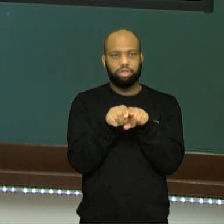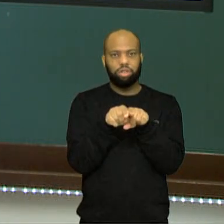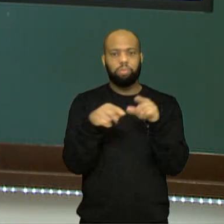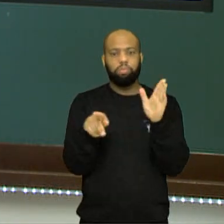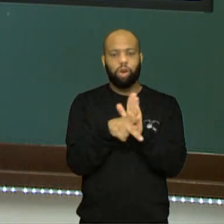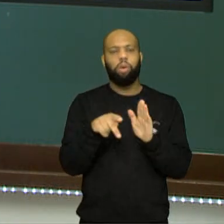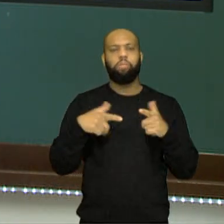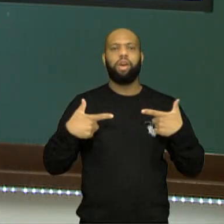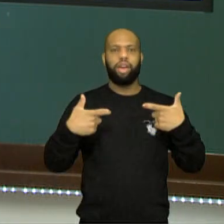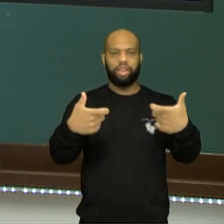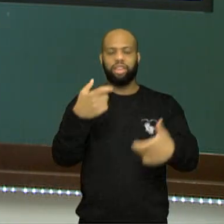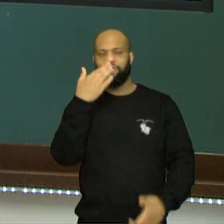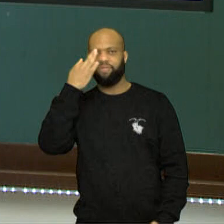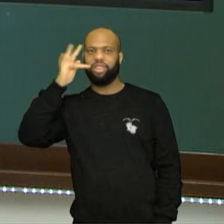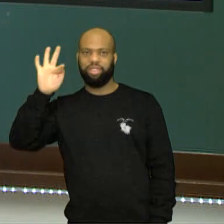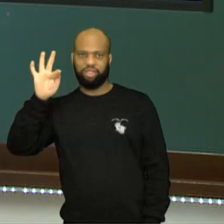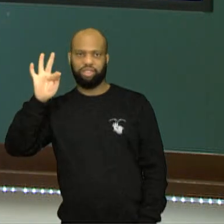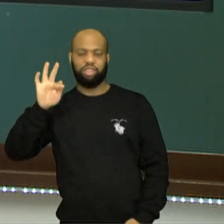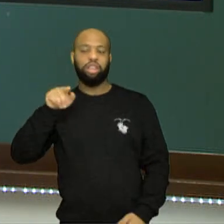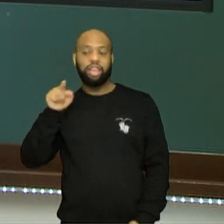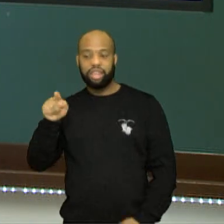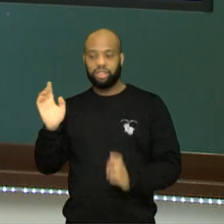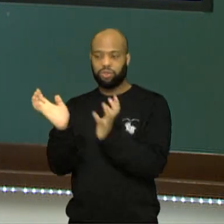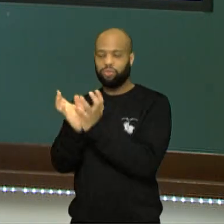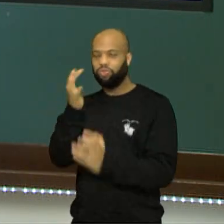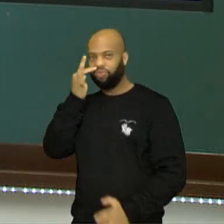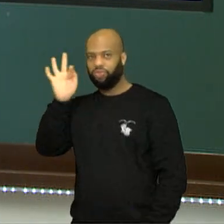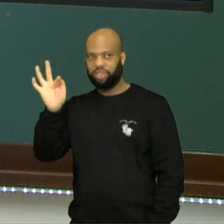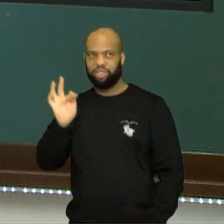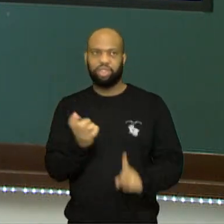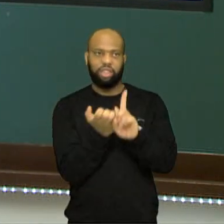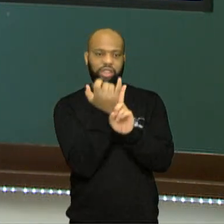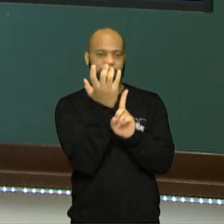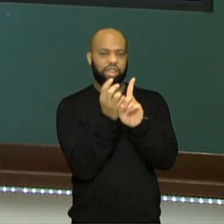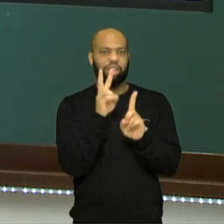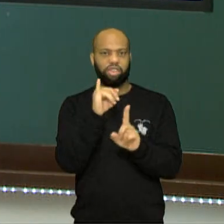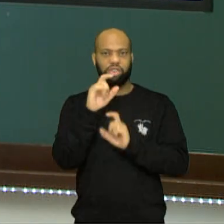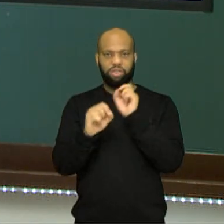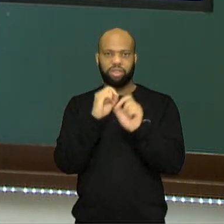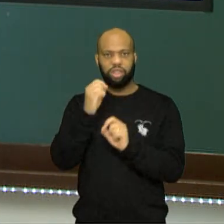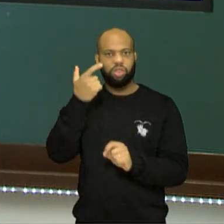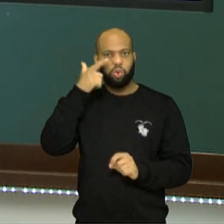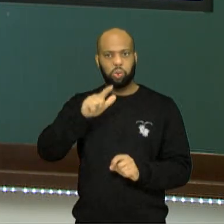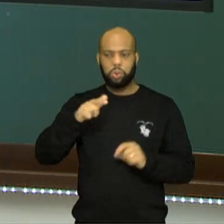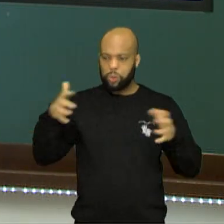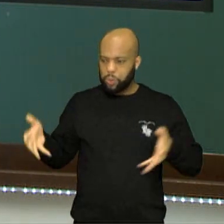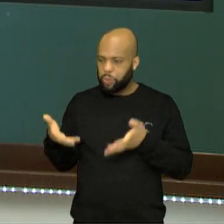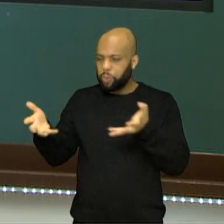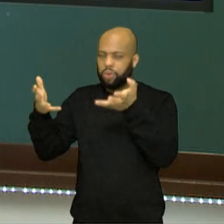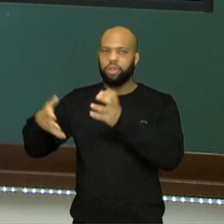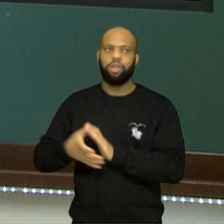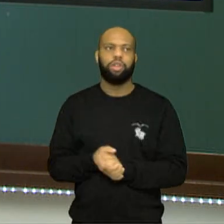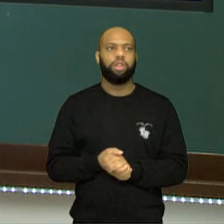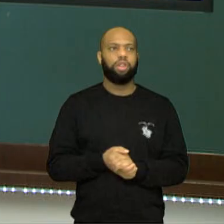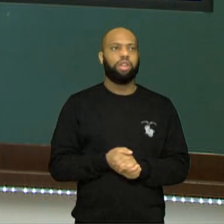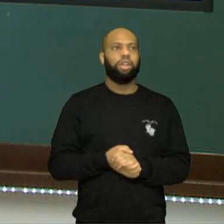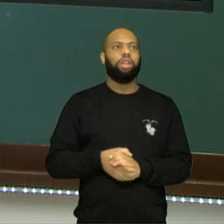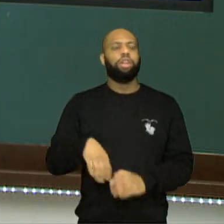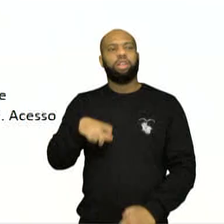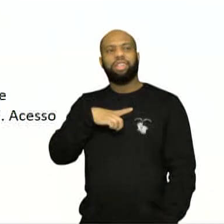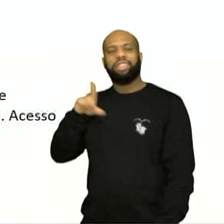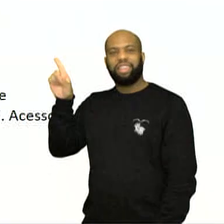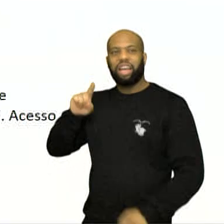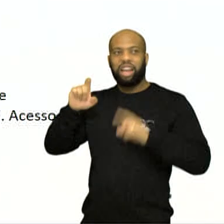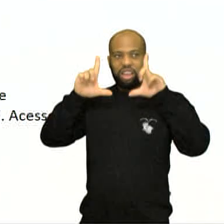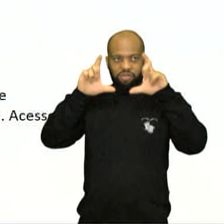a Guerra Francesa, o lado francês. Ela vai dar um up, né? E aqui a gente tem a coroação do